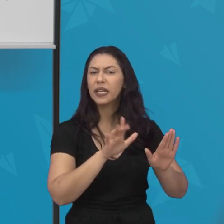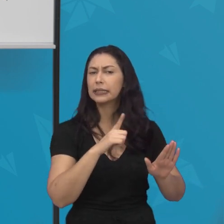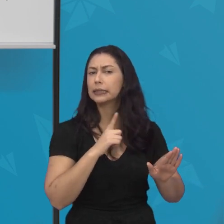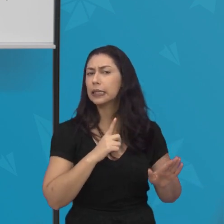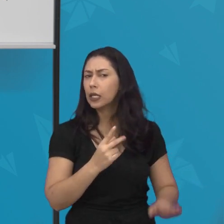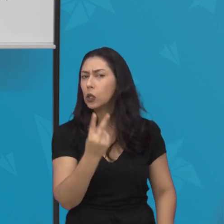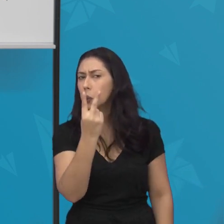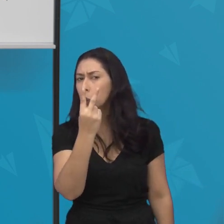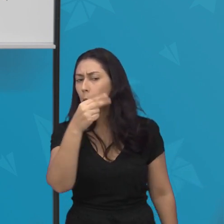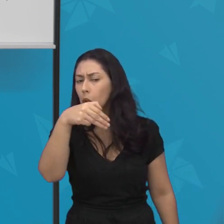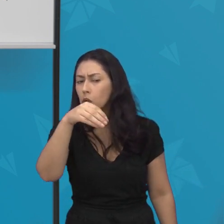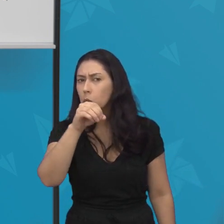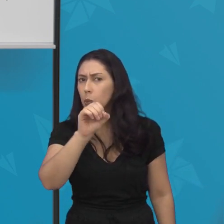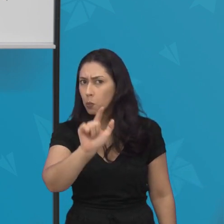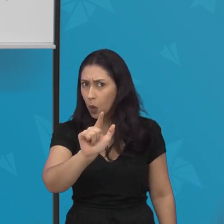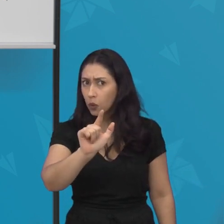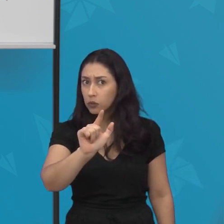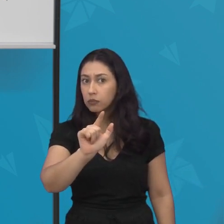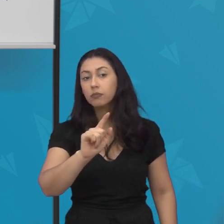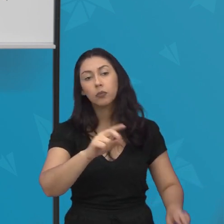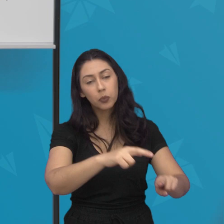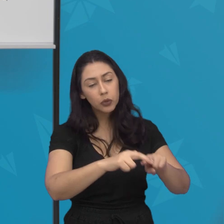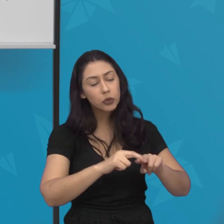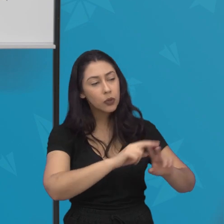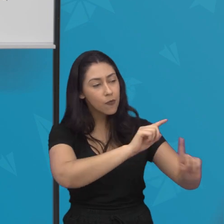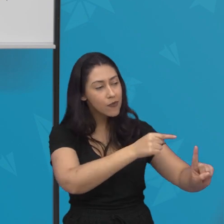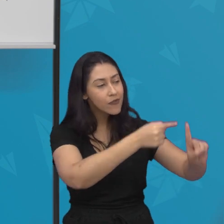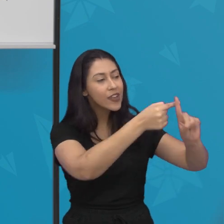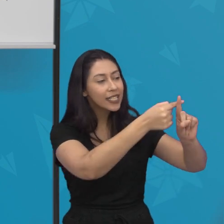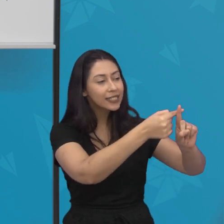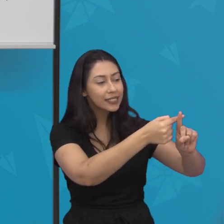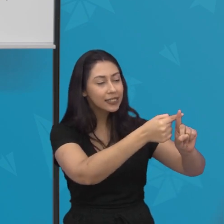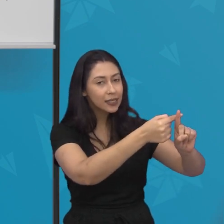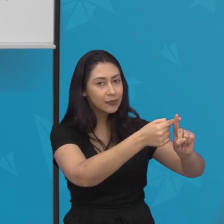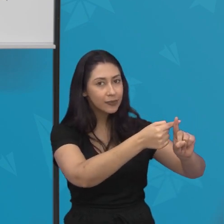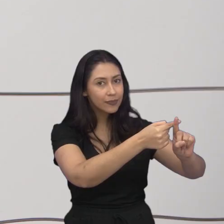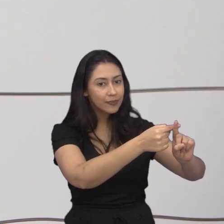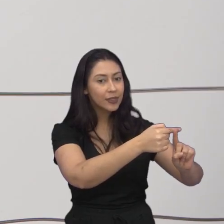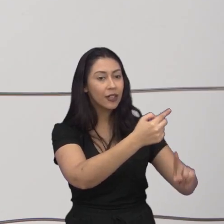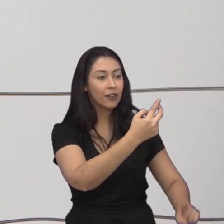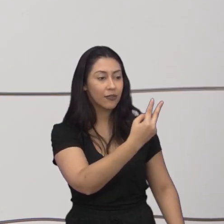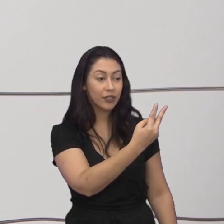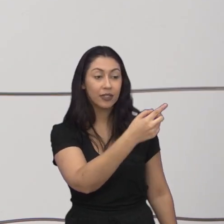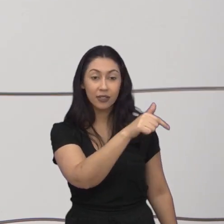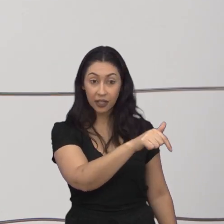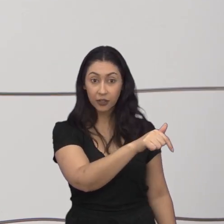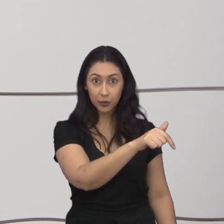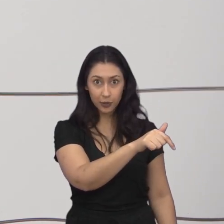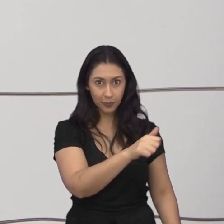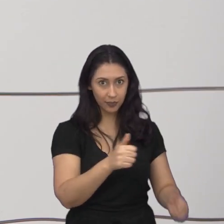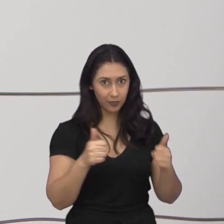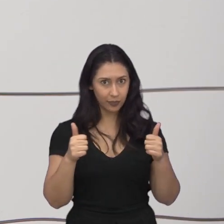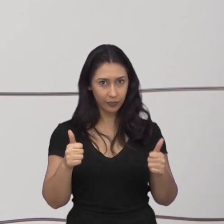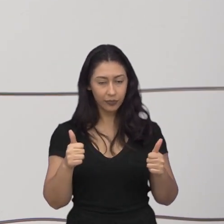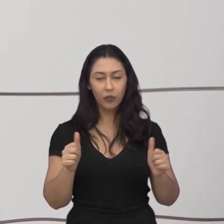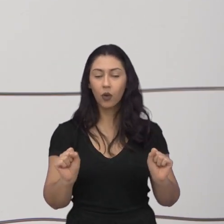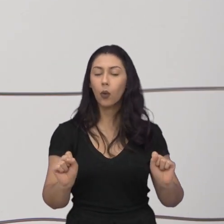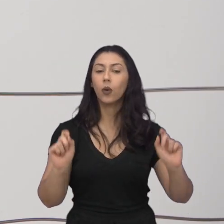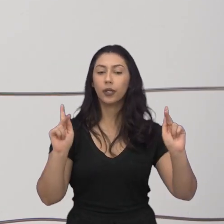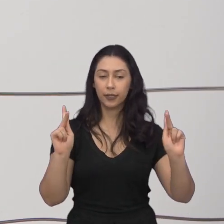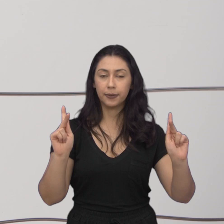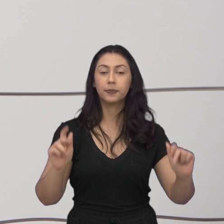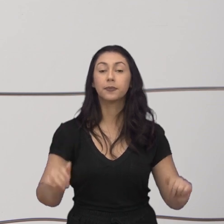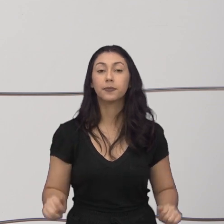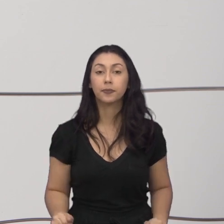2 mols aqui, então temos que 2 mols de alumínio vezes 27. Tudo bem?